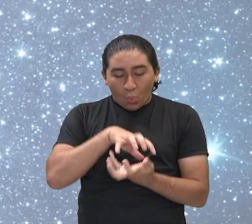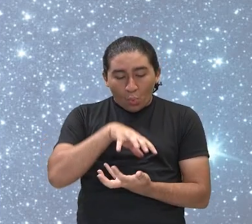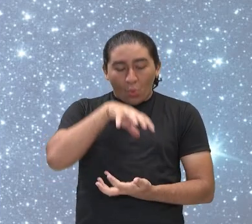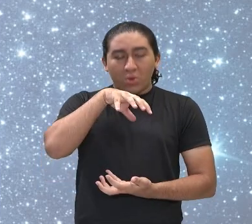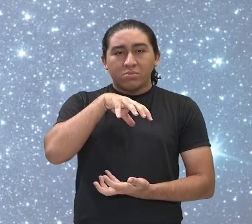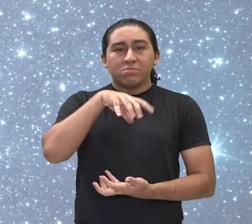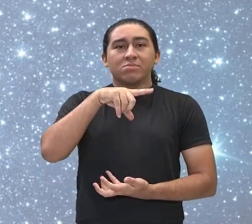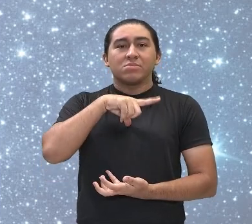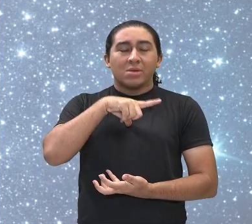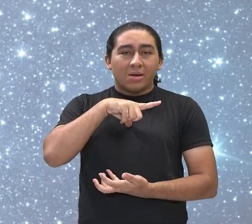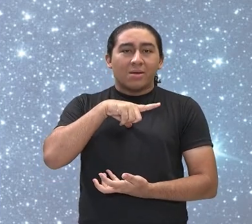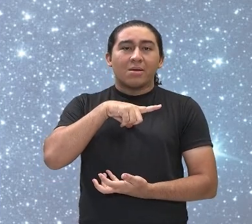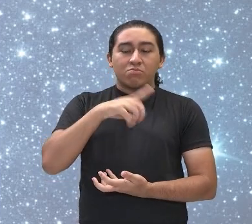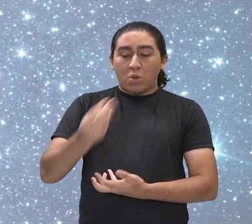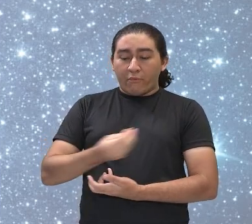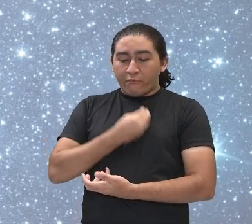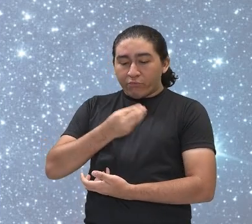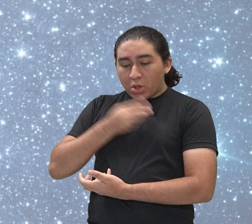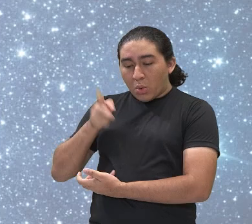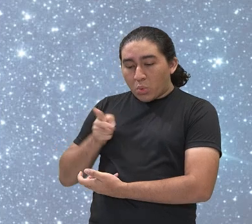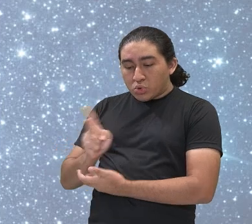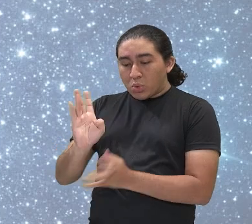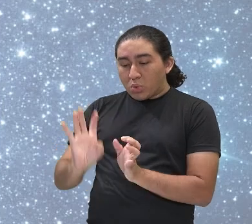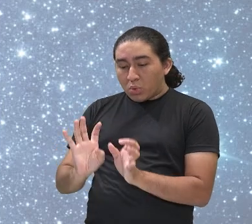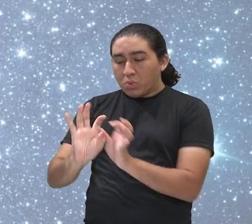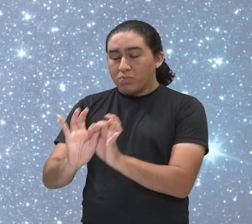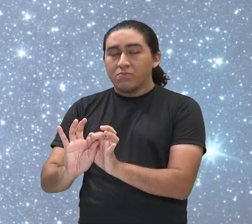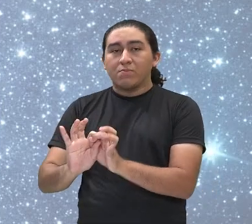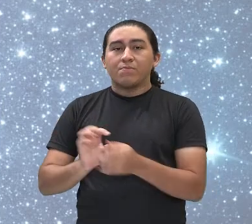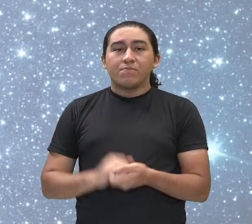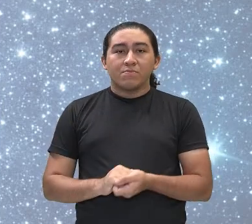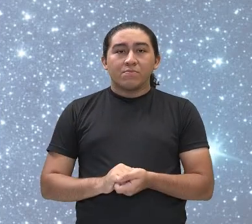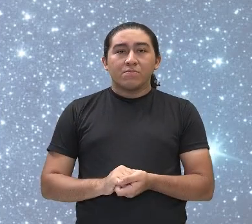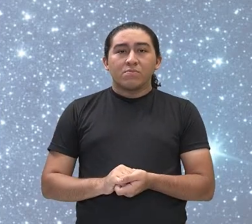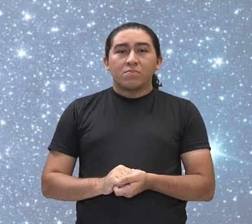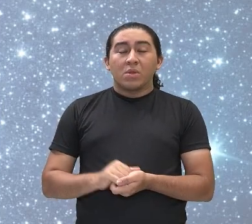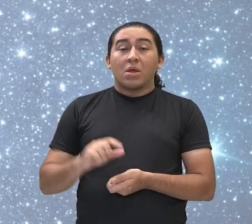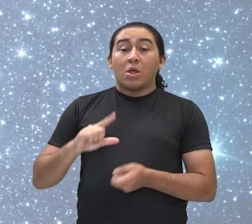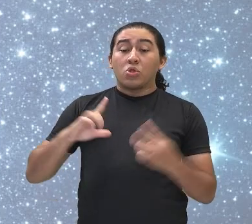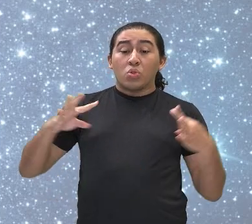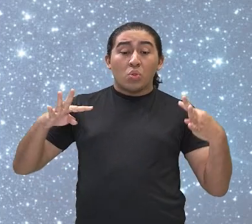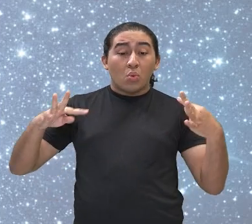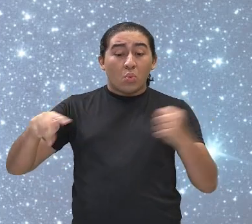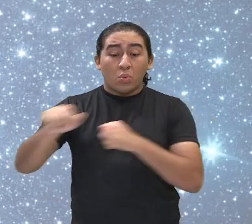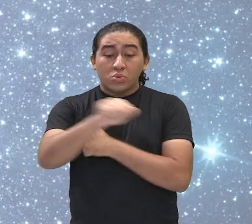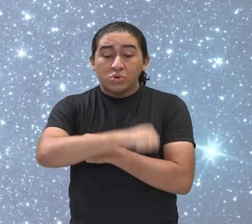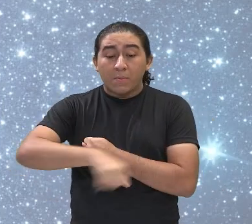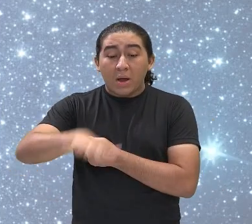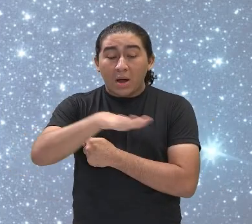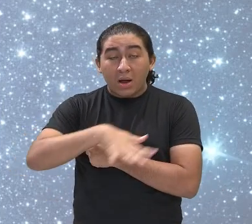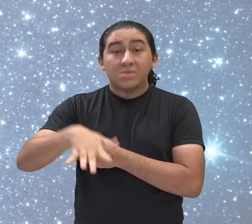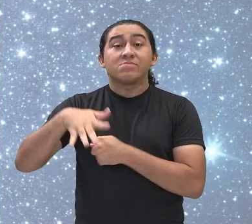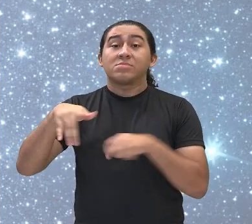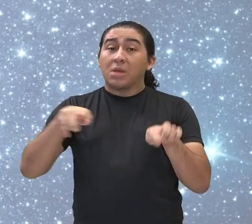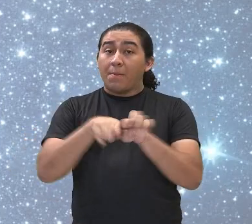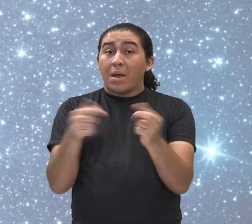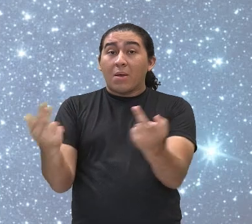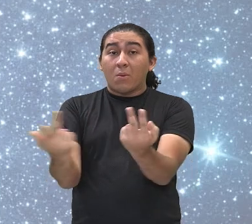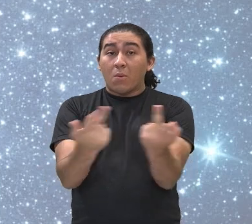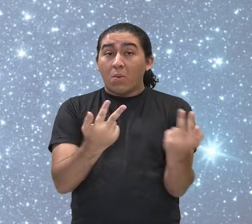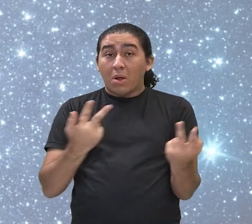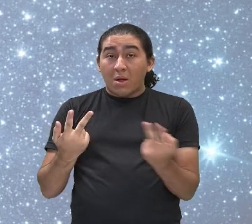os processos da vida e que o cercam. Estamos cercados de tudo isso e somos